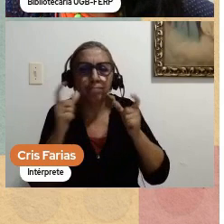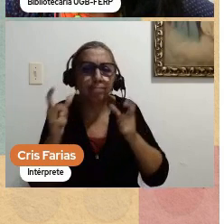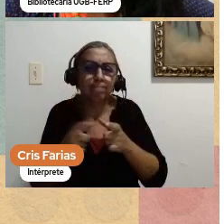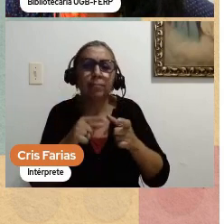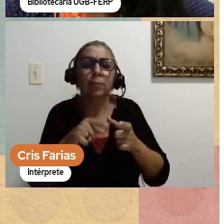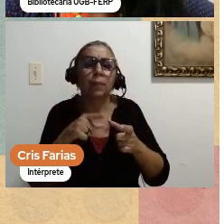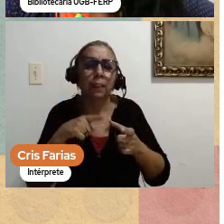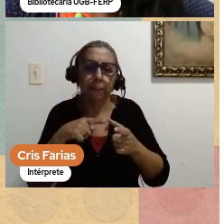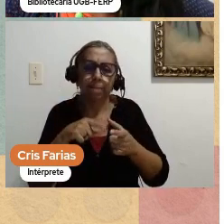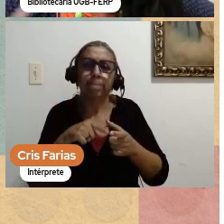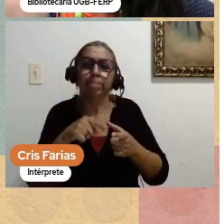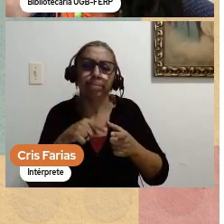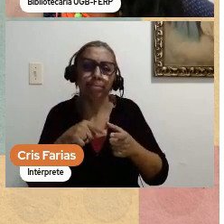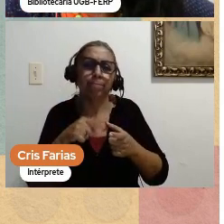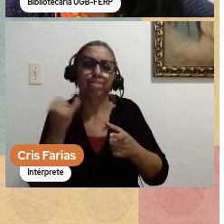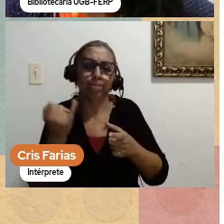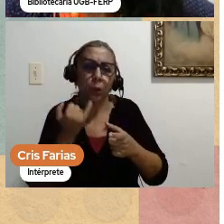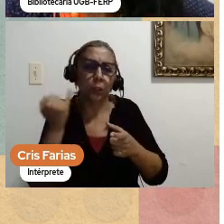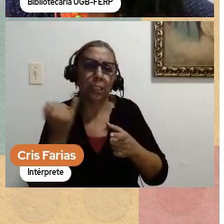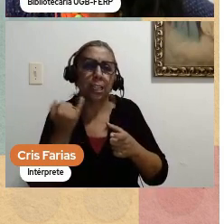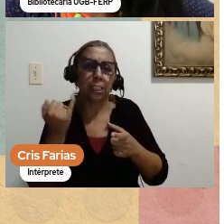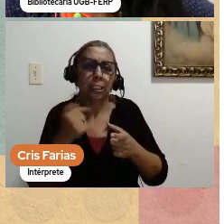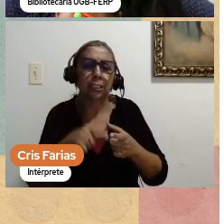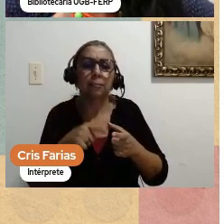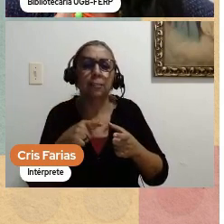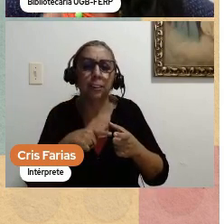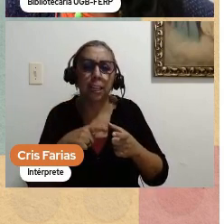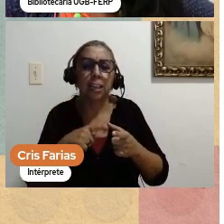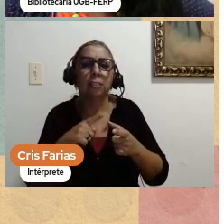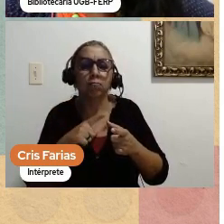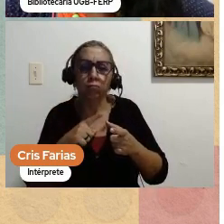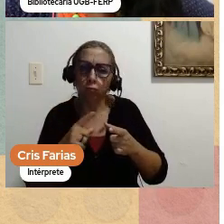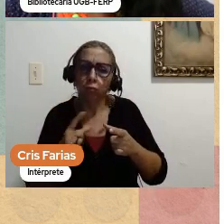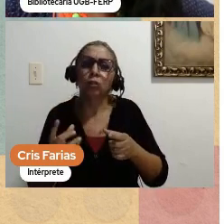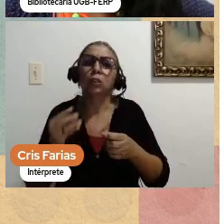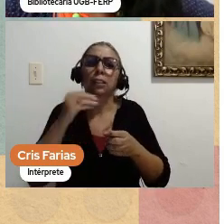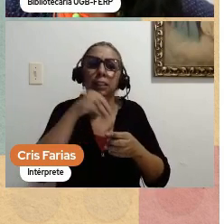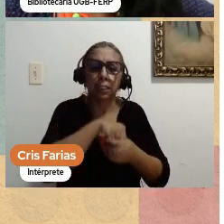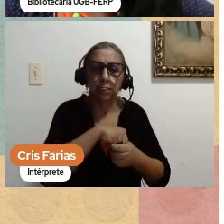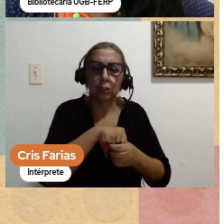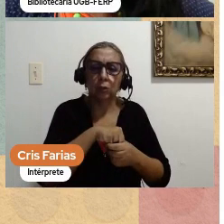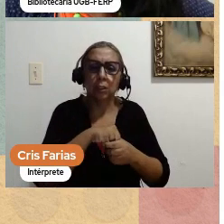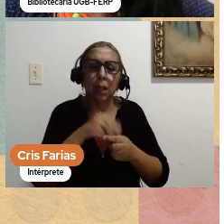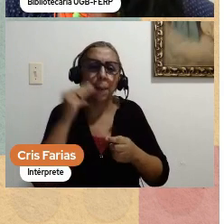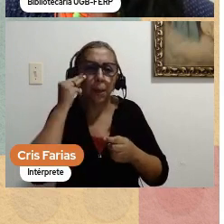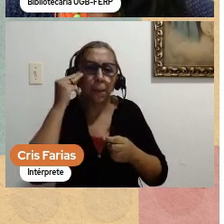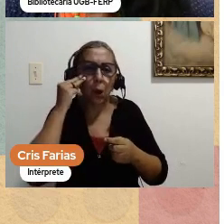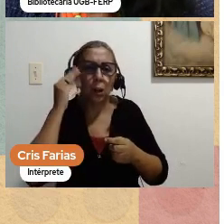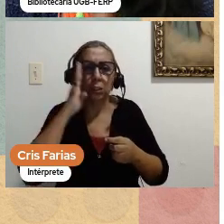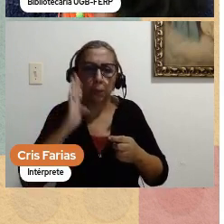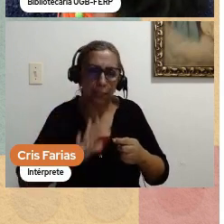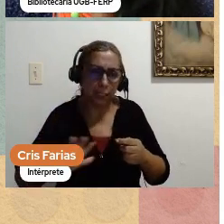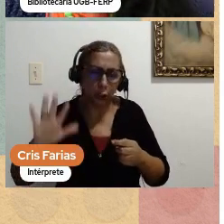novamente o quanto que ele é importante, o quanto que ele faz parte de toda a memória da nação.